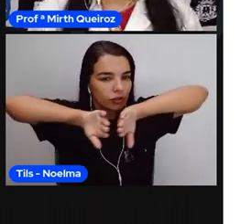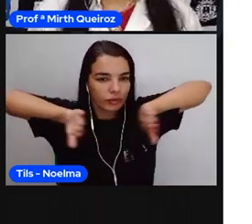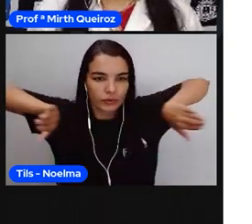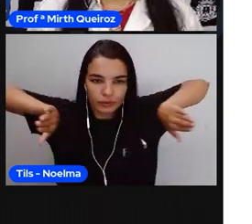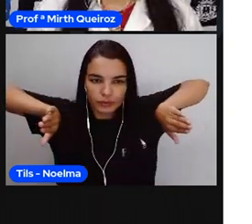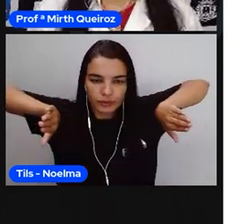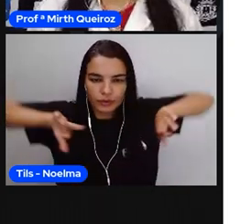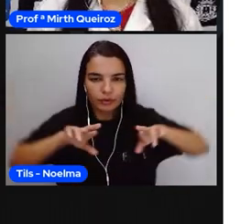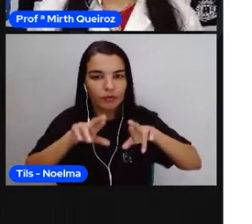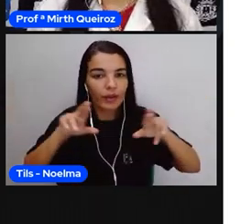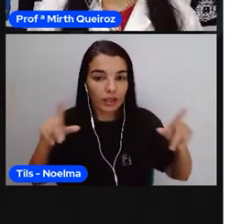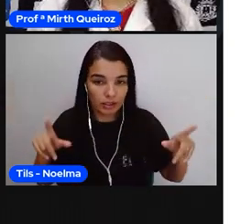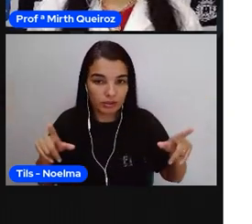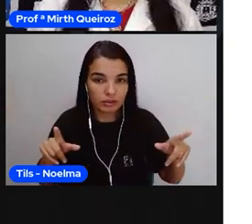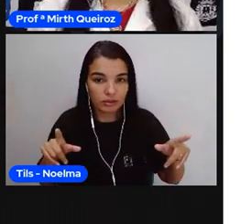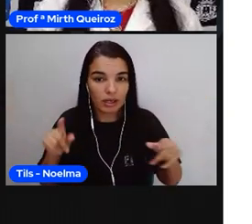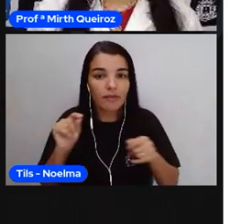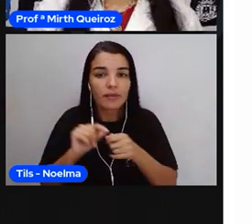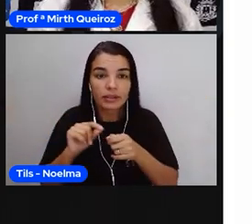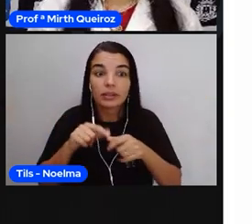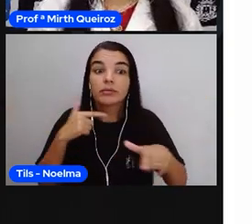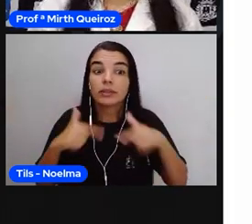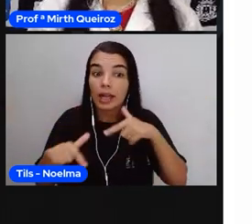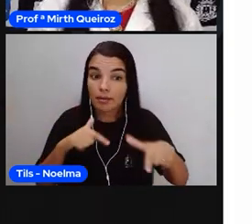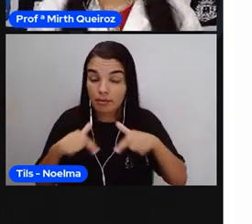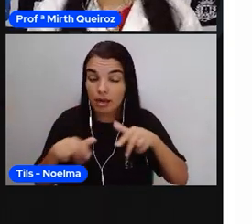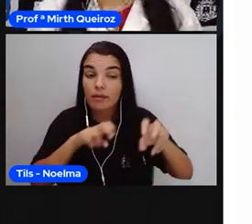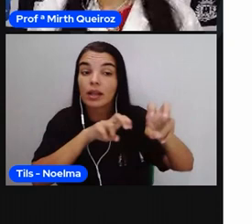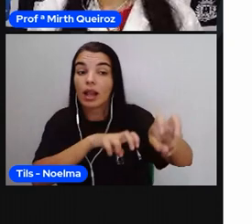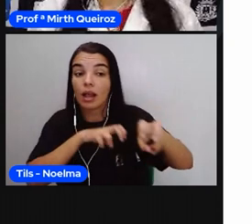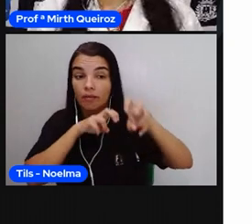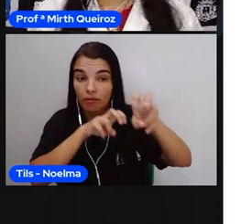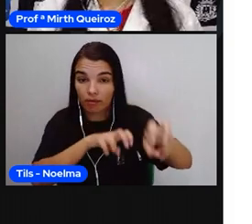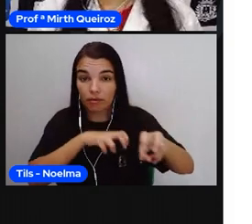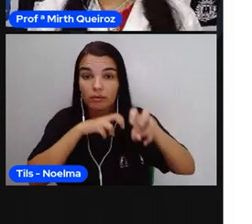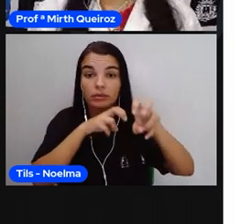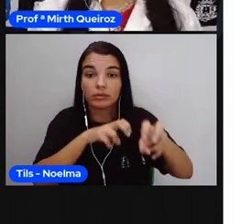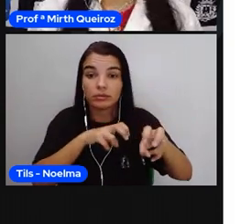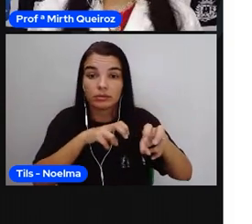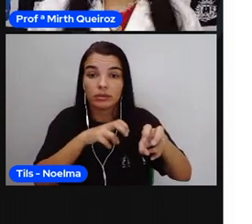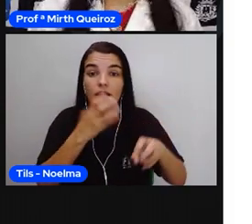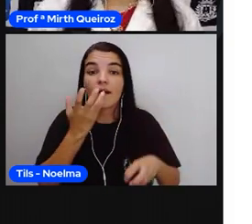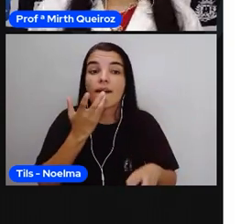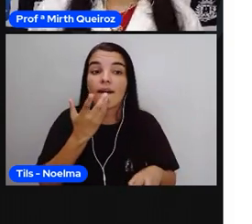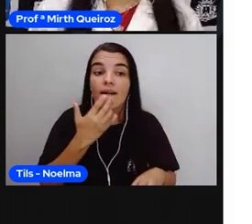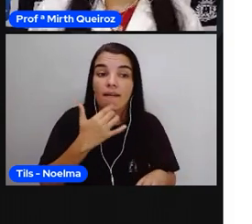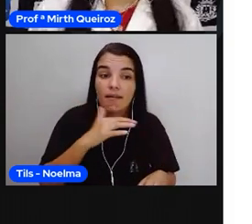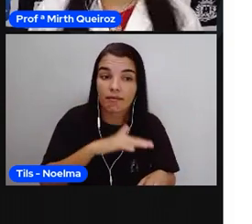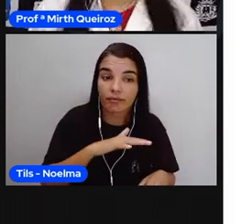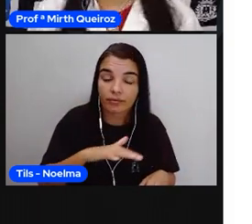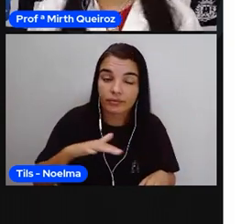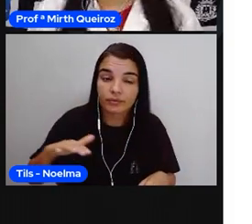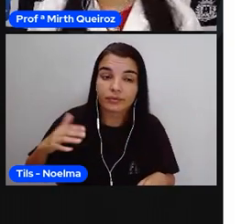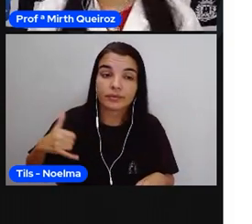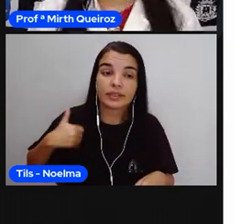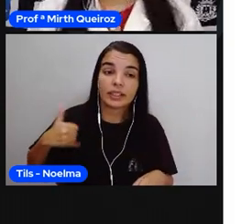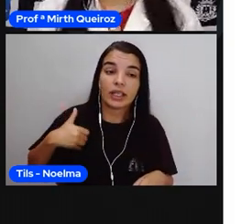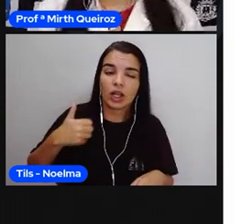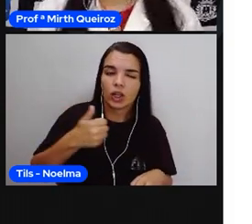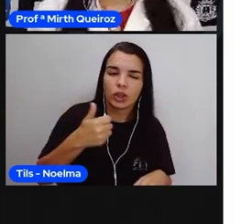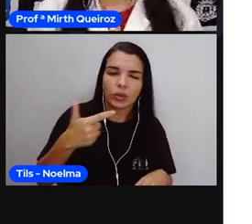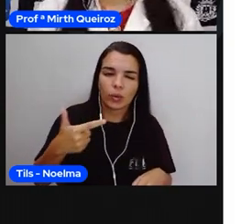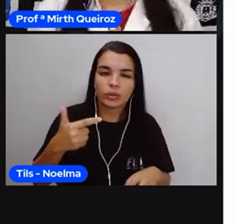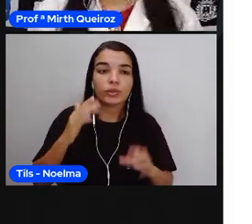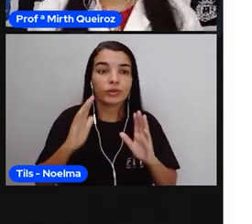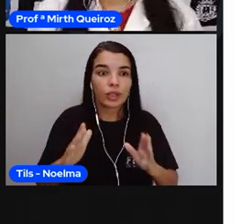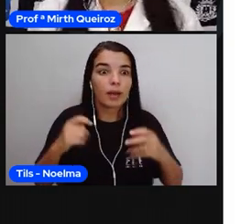escravo. A maioria faziam serviços domésticos ou trabalhavam na lavoura. Como eu disse para vocês, as crianças de 12, 14 anos, eles